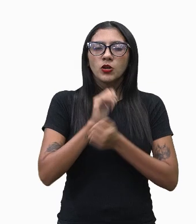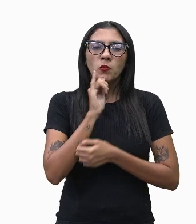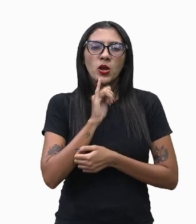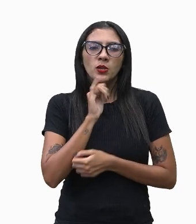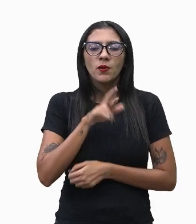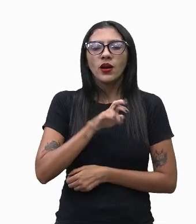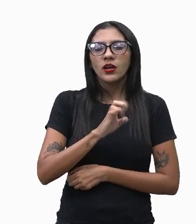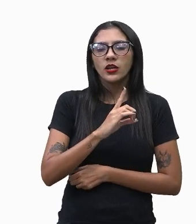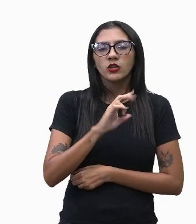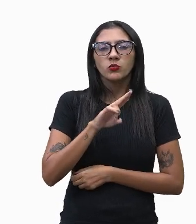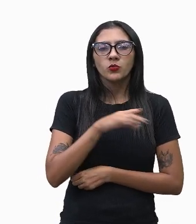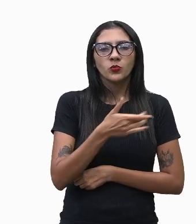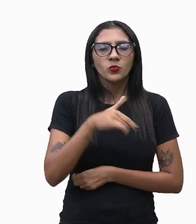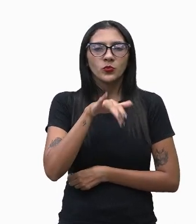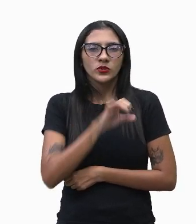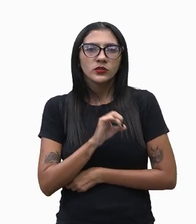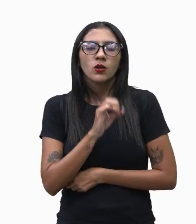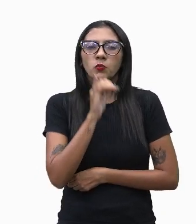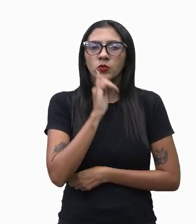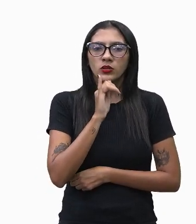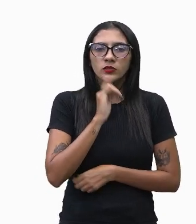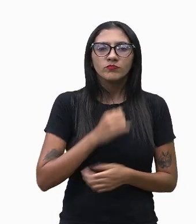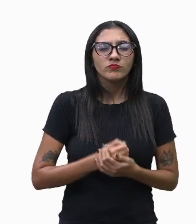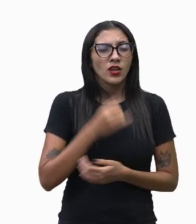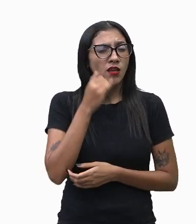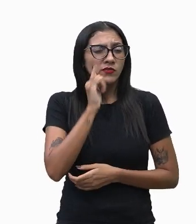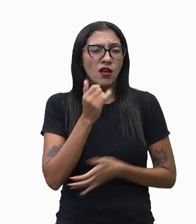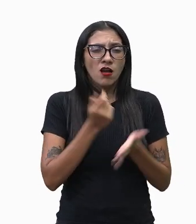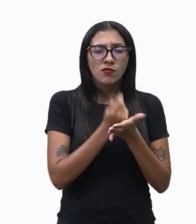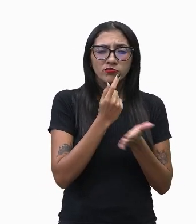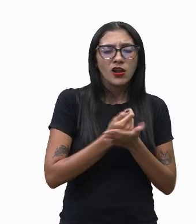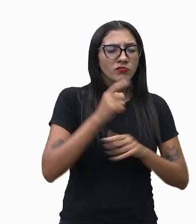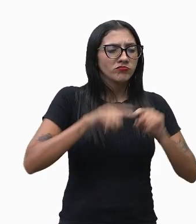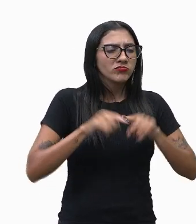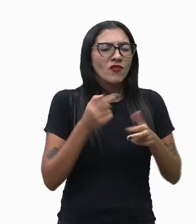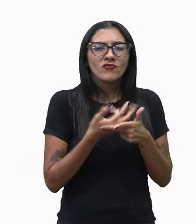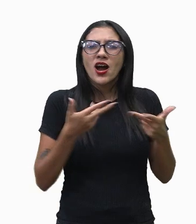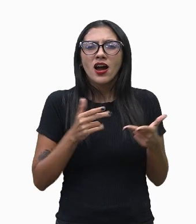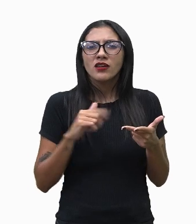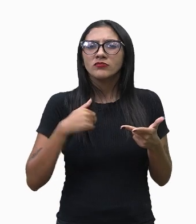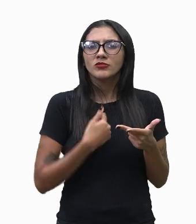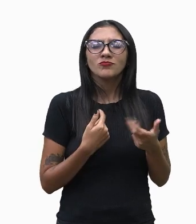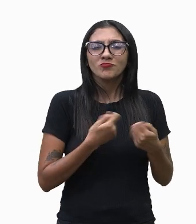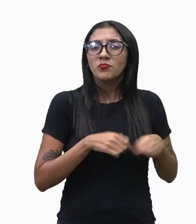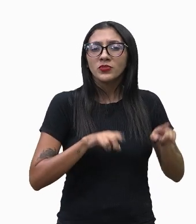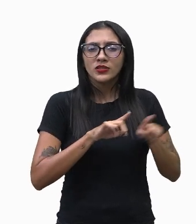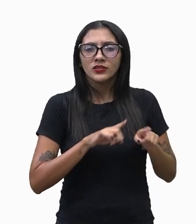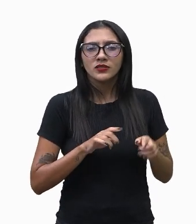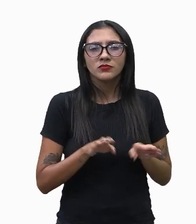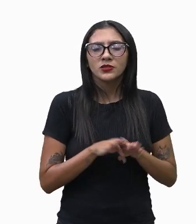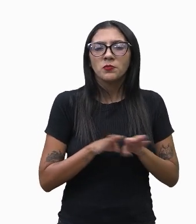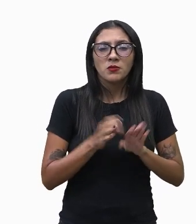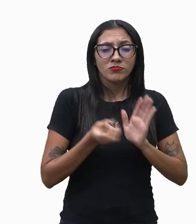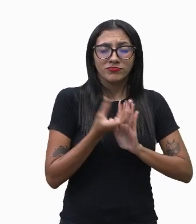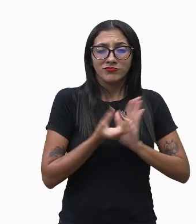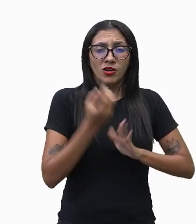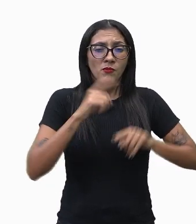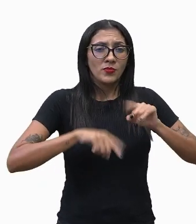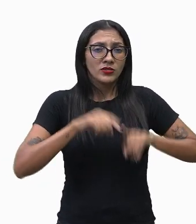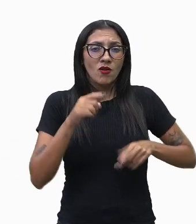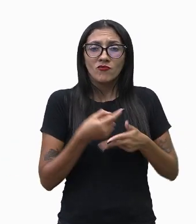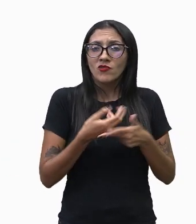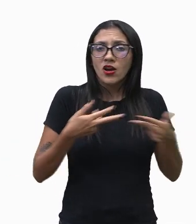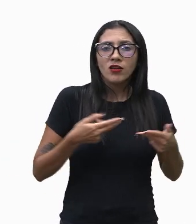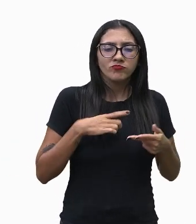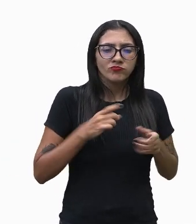redução, evitando adquirir produtos desnecessários, evitando o desperdício e a produção excessiva de